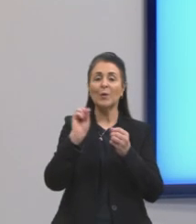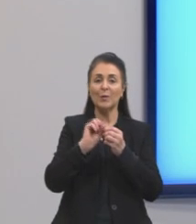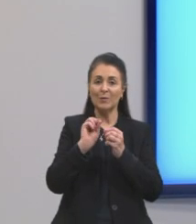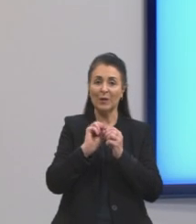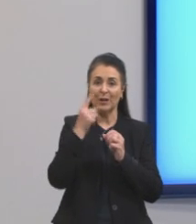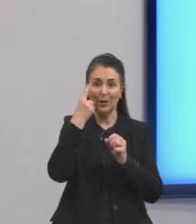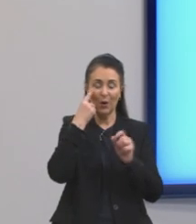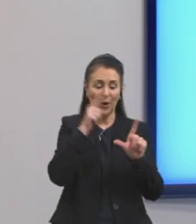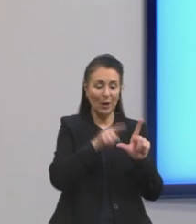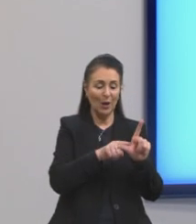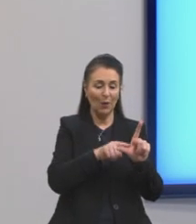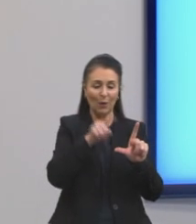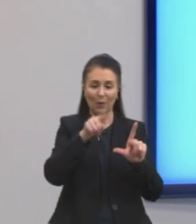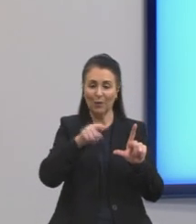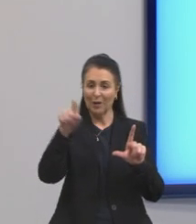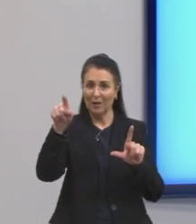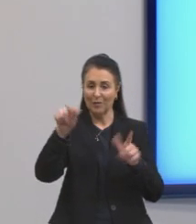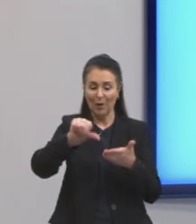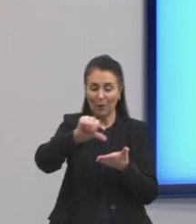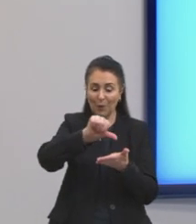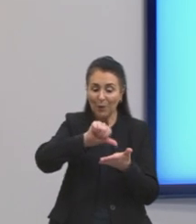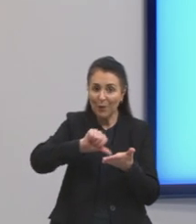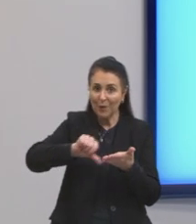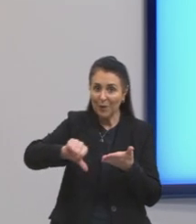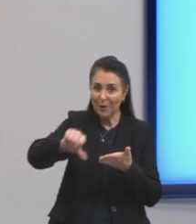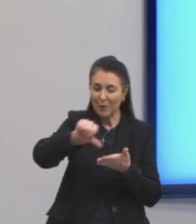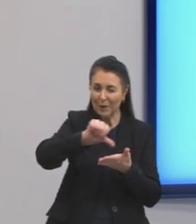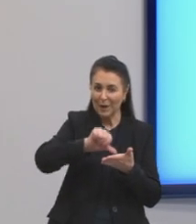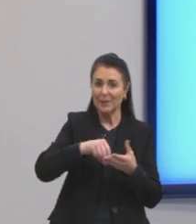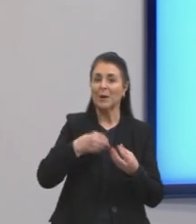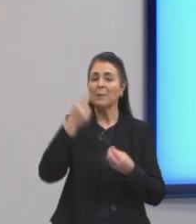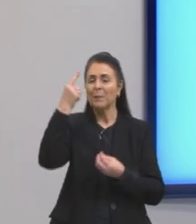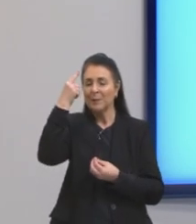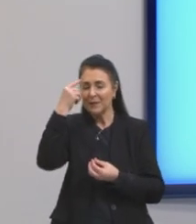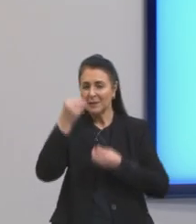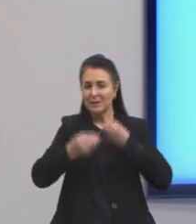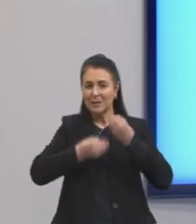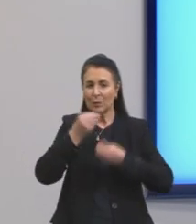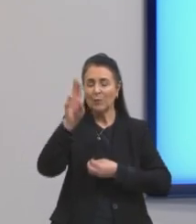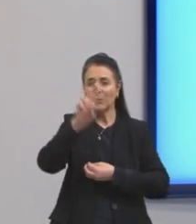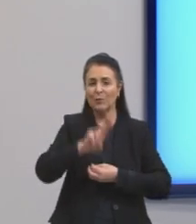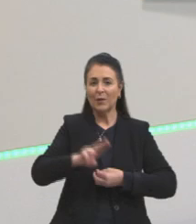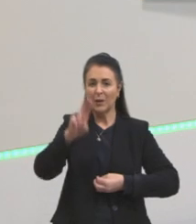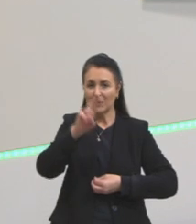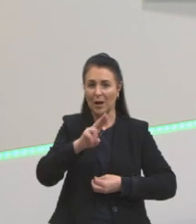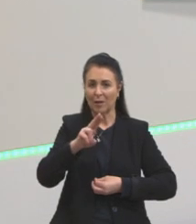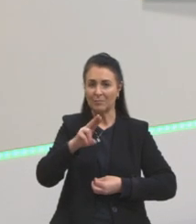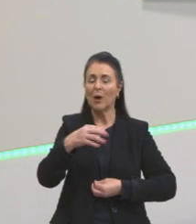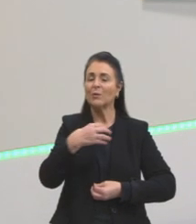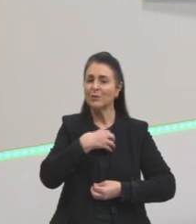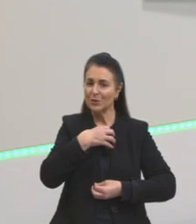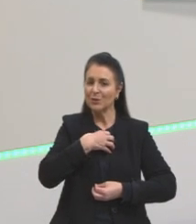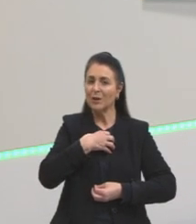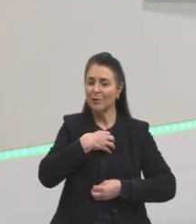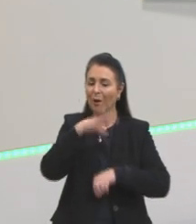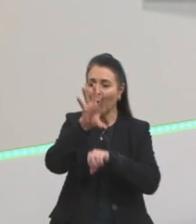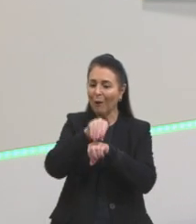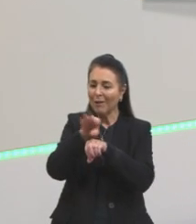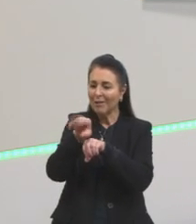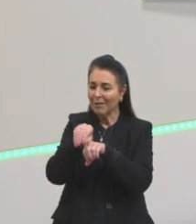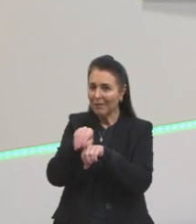gráfico aí pro nosso mapa a gente começa a pensar sobre aplicabilidade ou seja vamos dar sentido nosso conhecimento